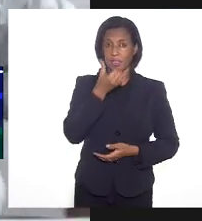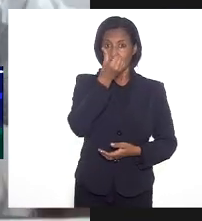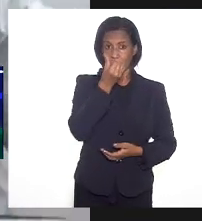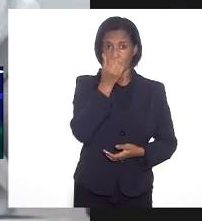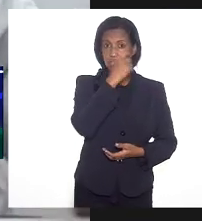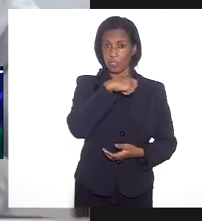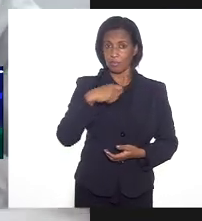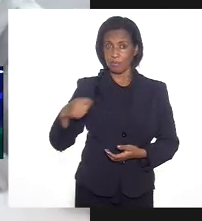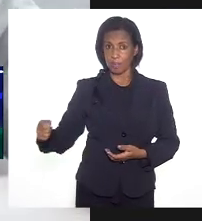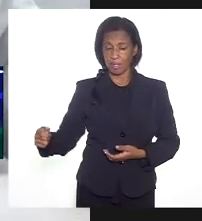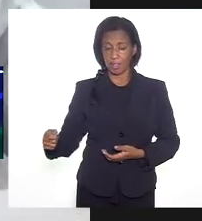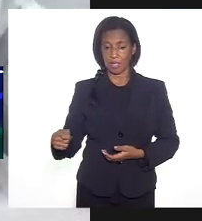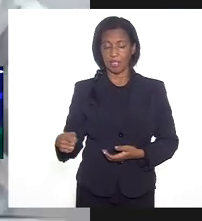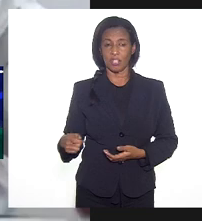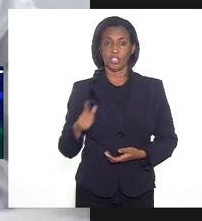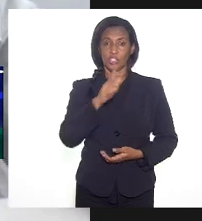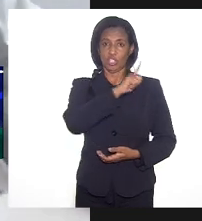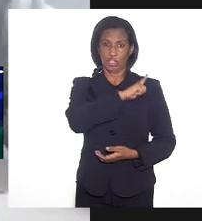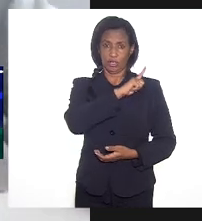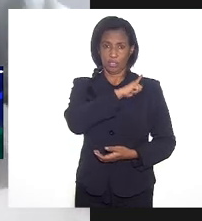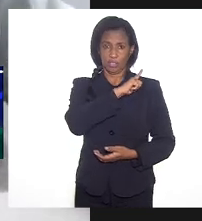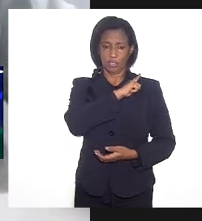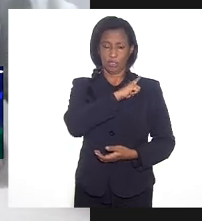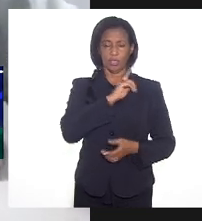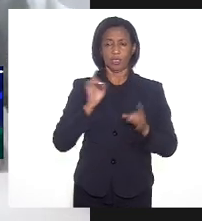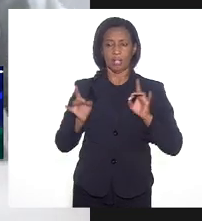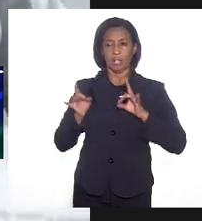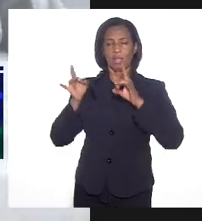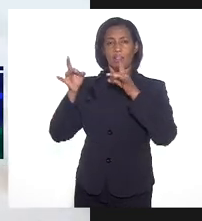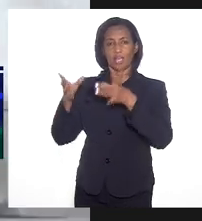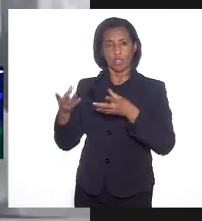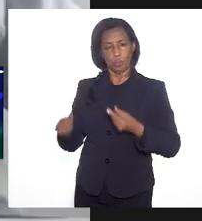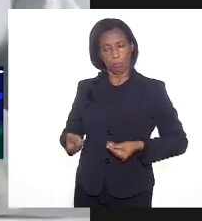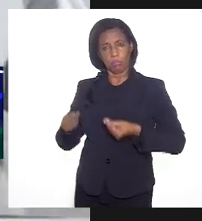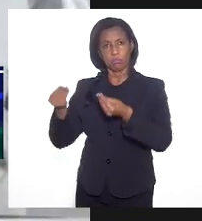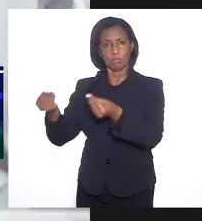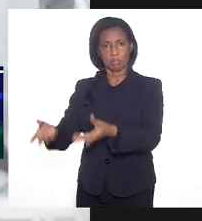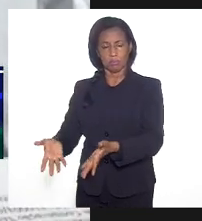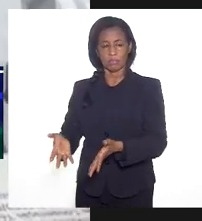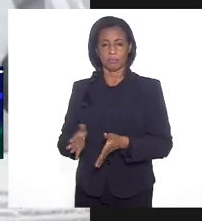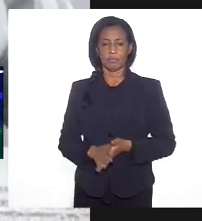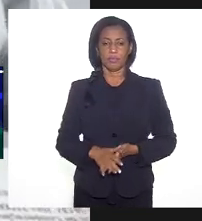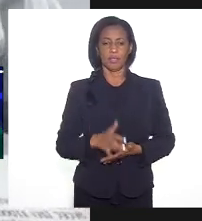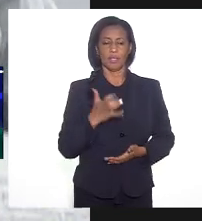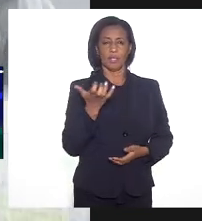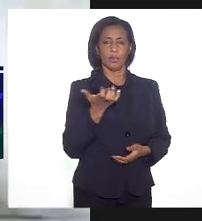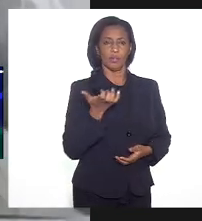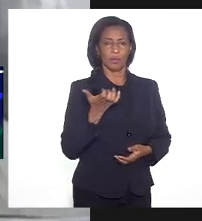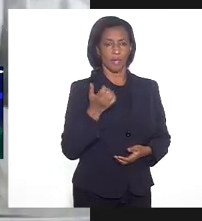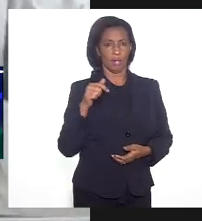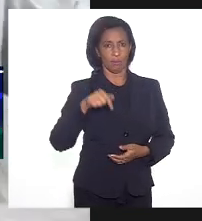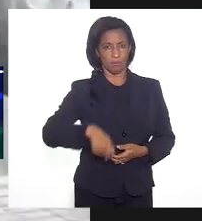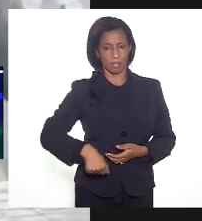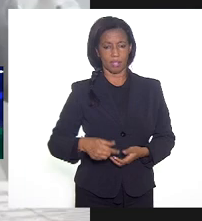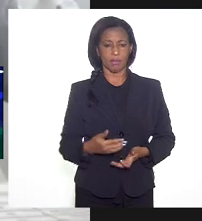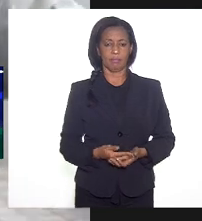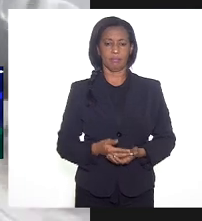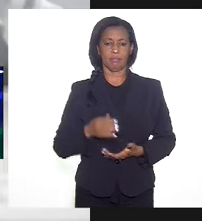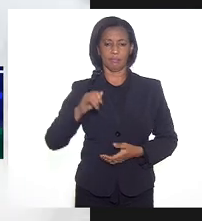seis meses de gestão deixou ali a sua entrega eu quero aqui senhor presidente aproveitar